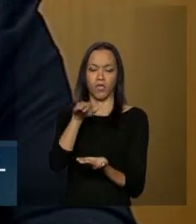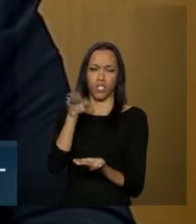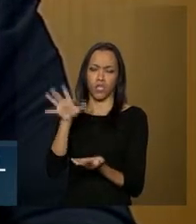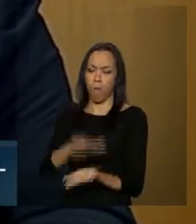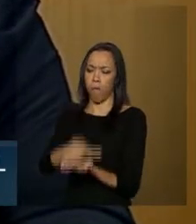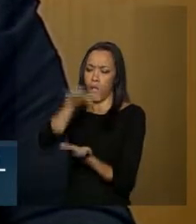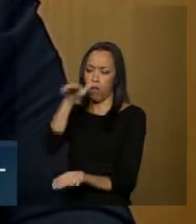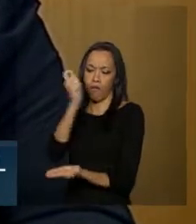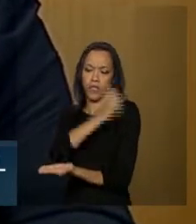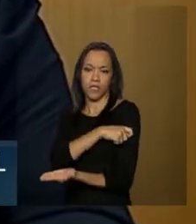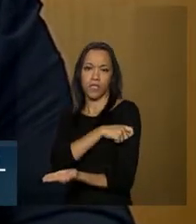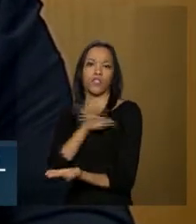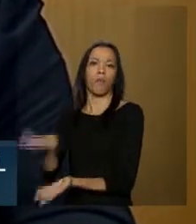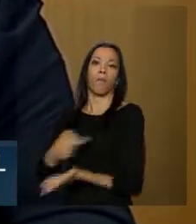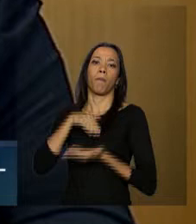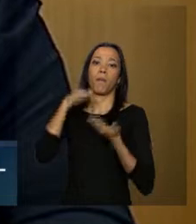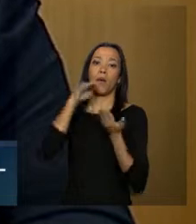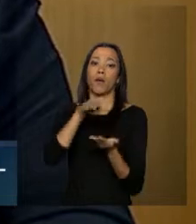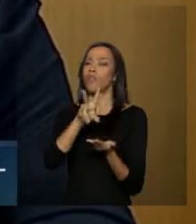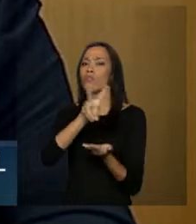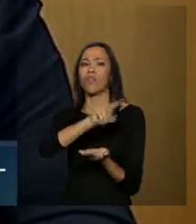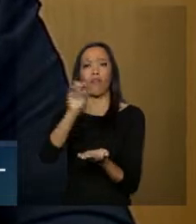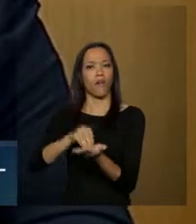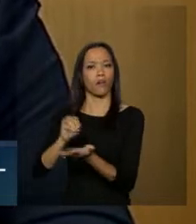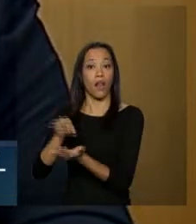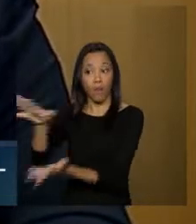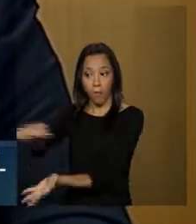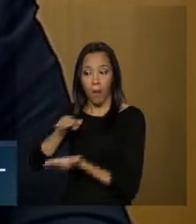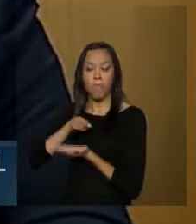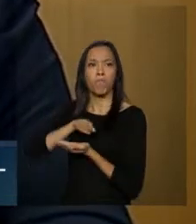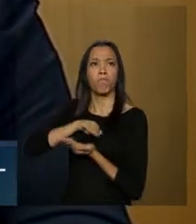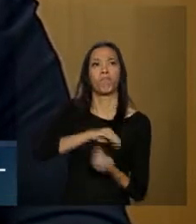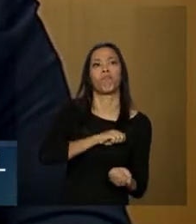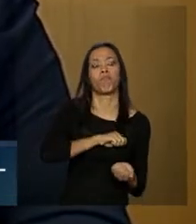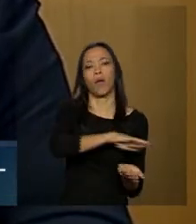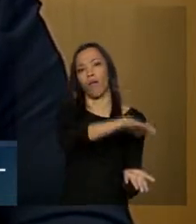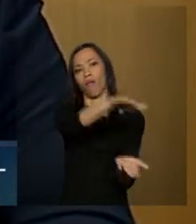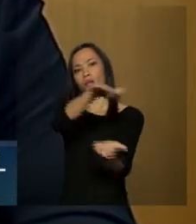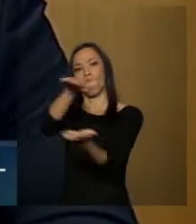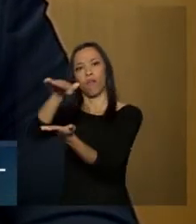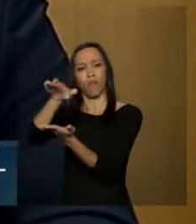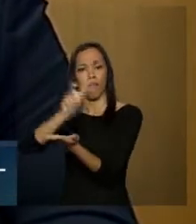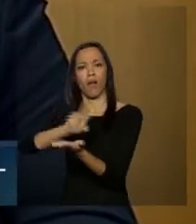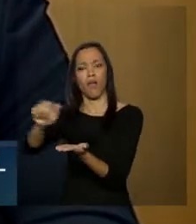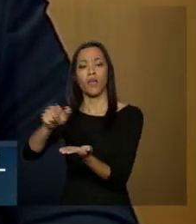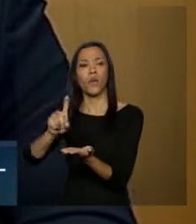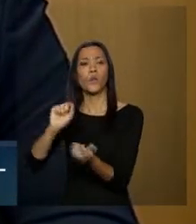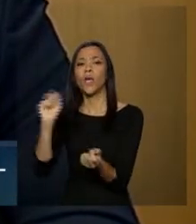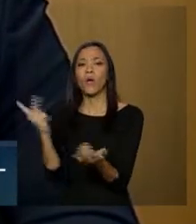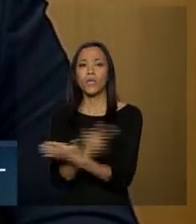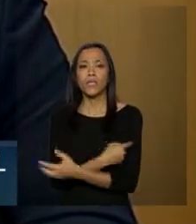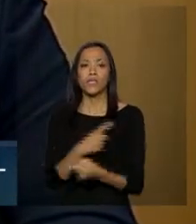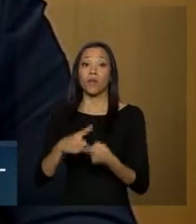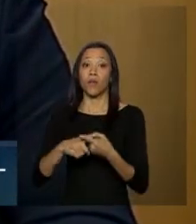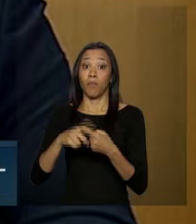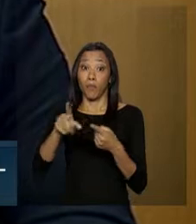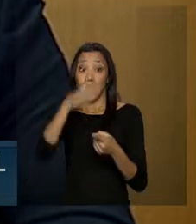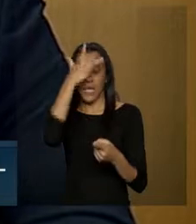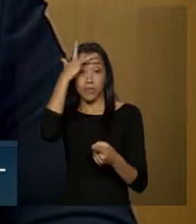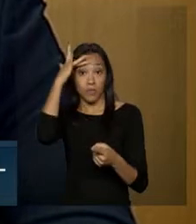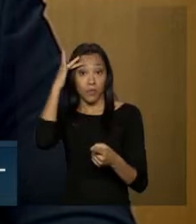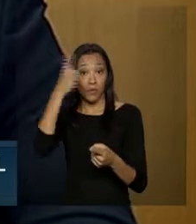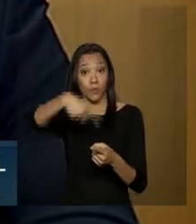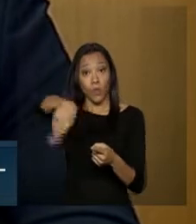vacinas, não está faltando vacina, elas foram distribuídas. O que aconteceu é que, pela grande mobilidade da população,